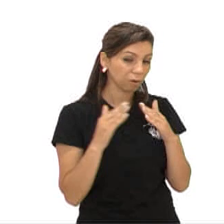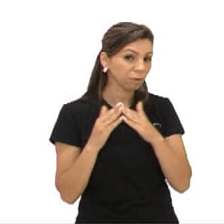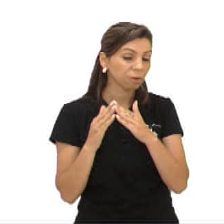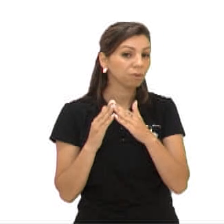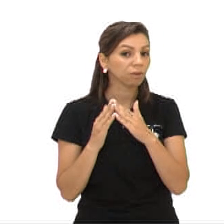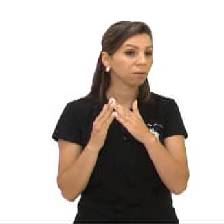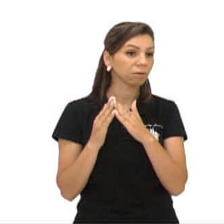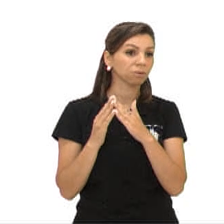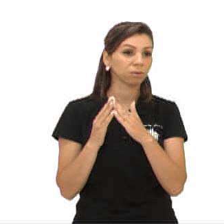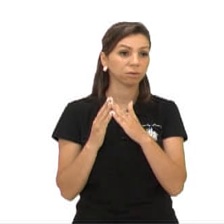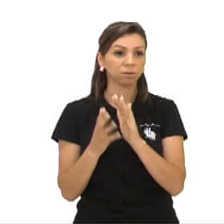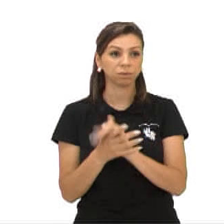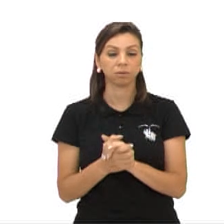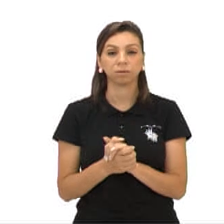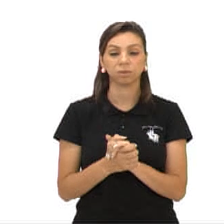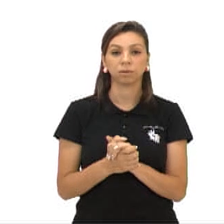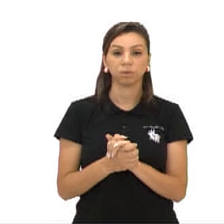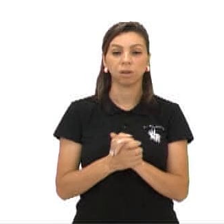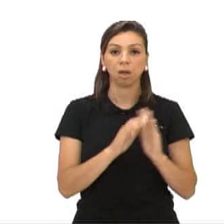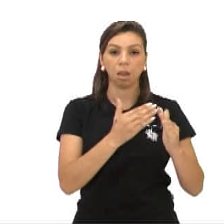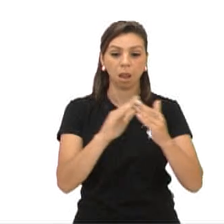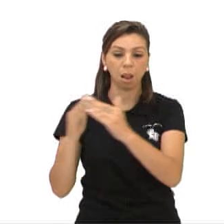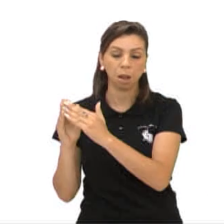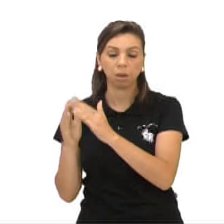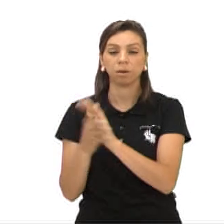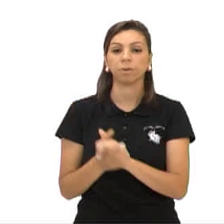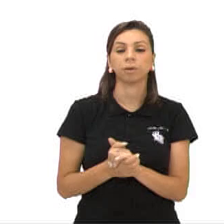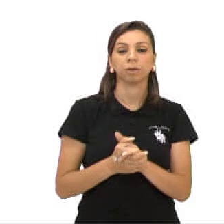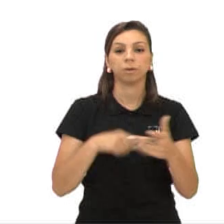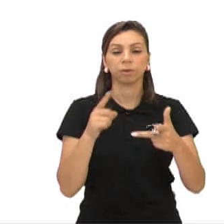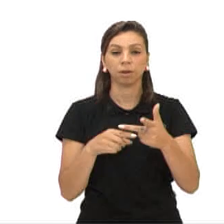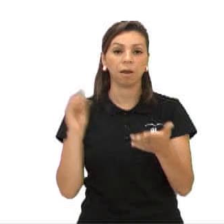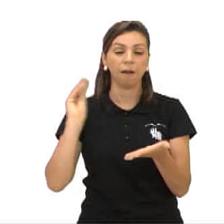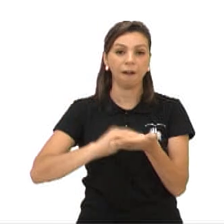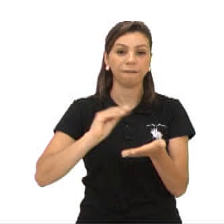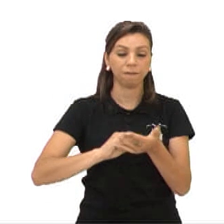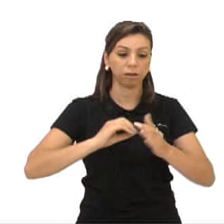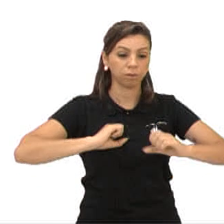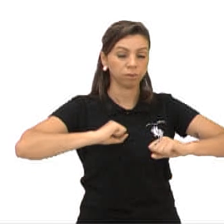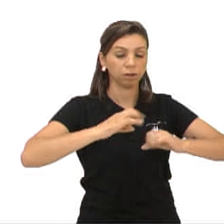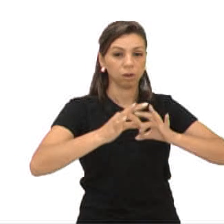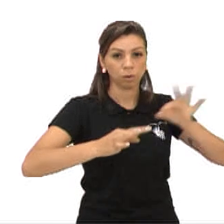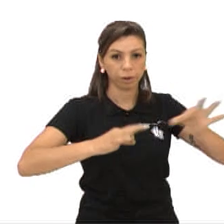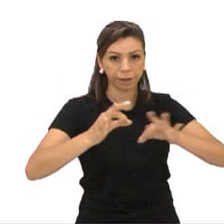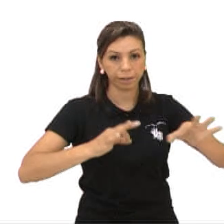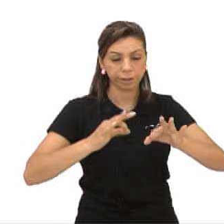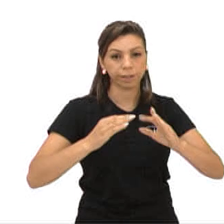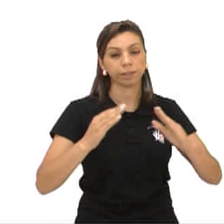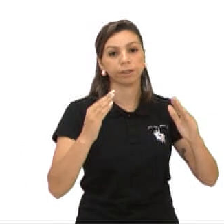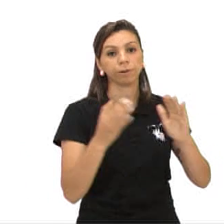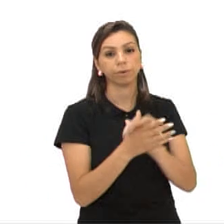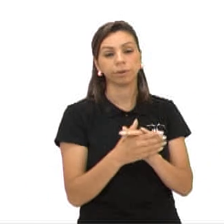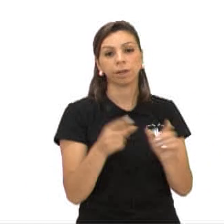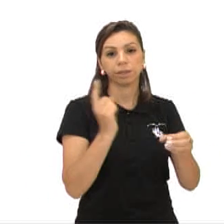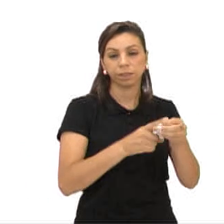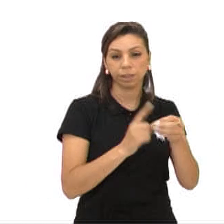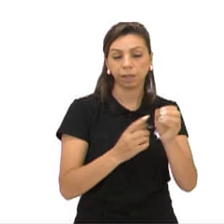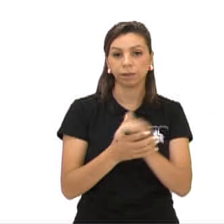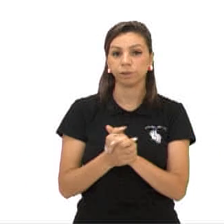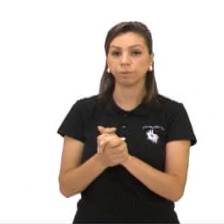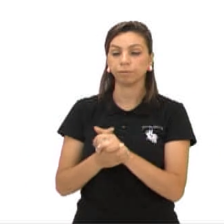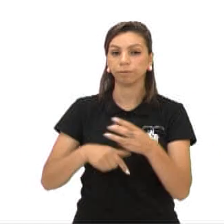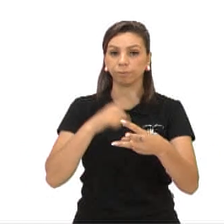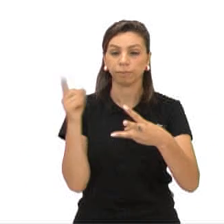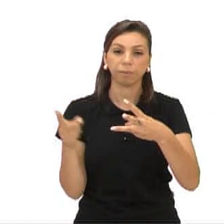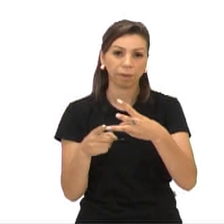moradia e favelização. 2, ausência da mobilidade urbana. 3, elevados índices de violência.